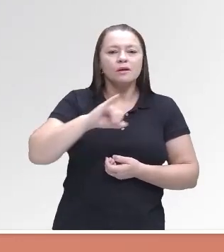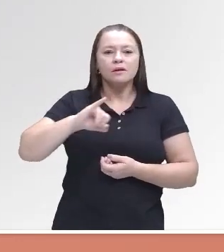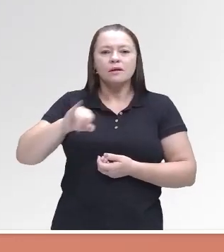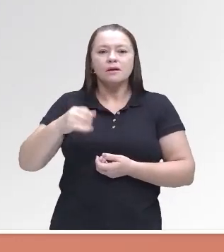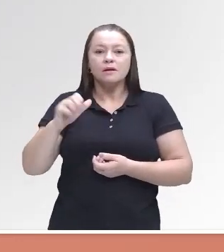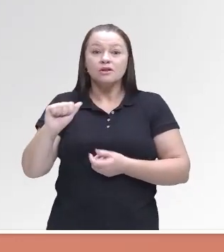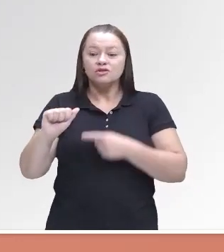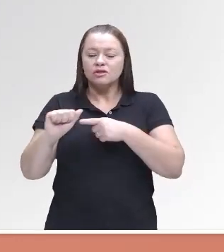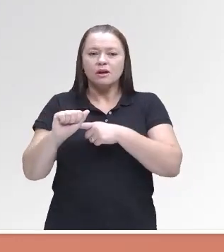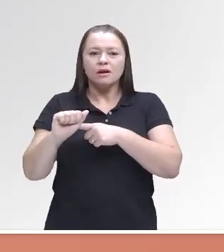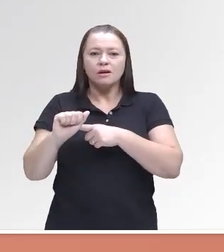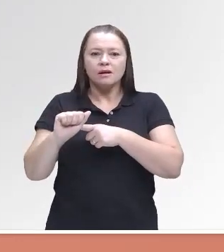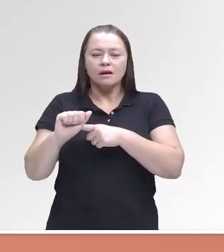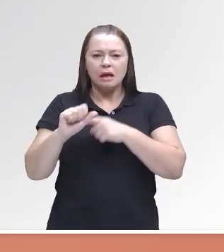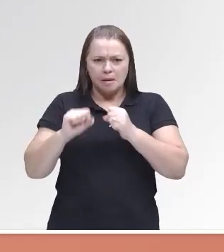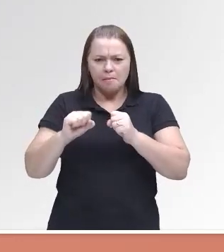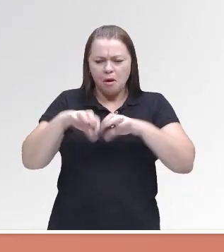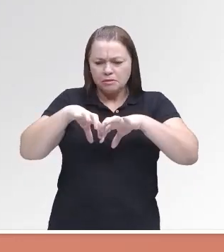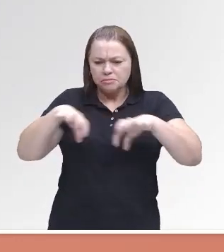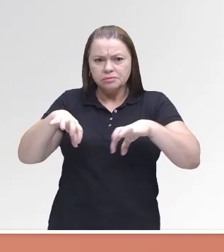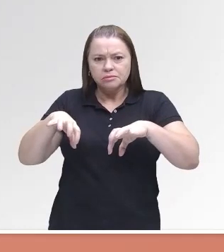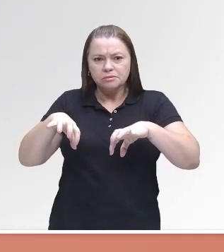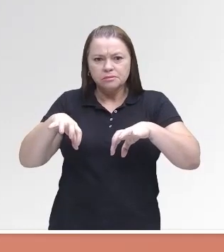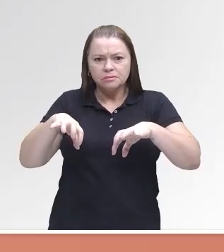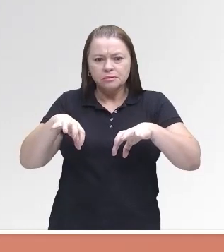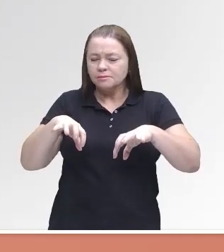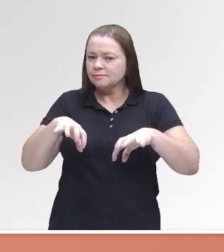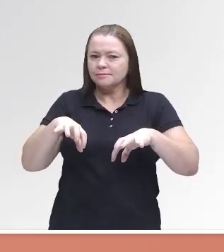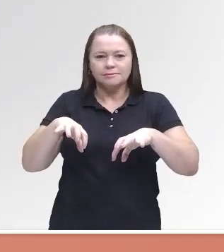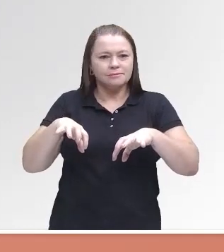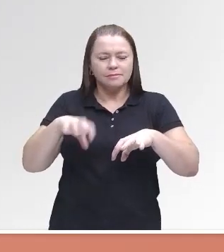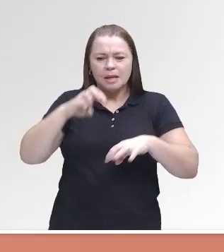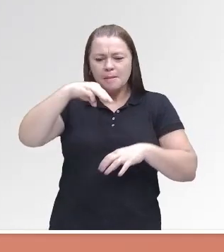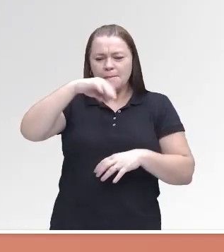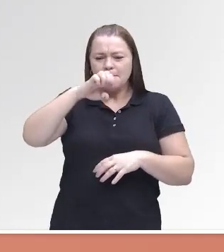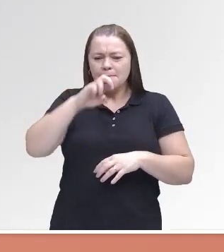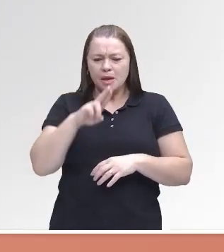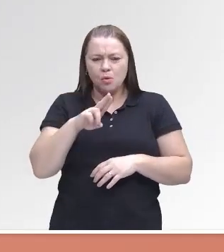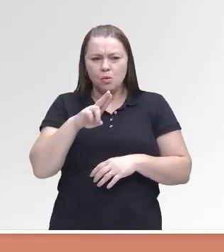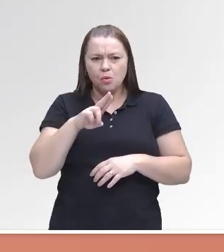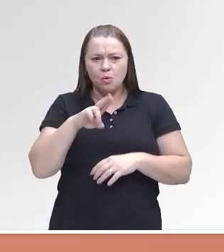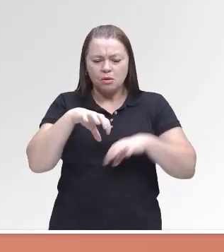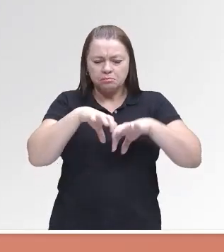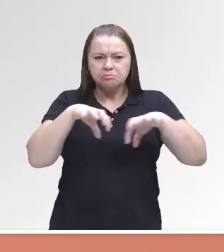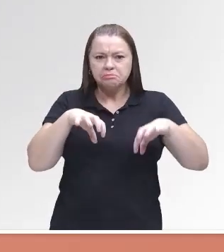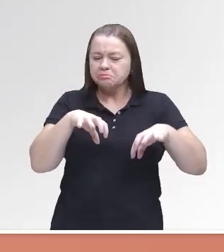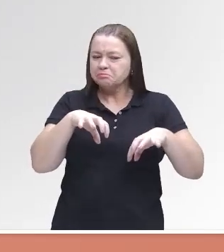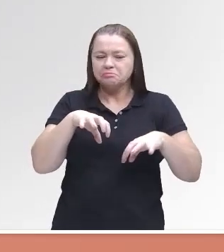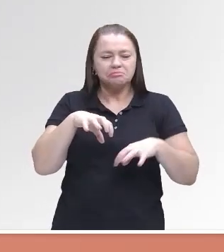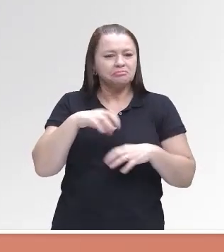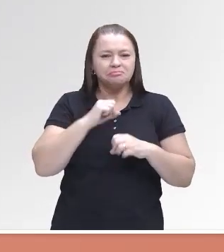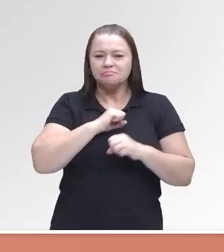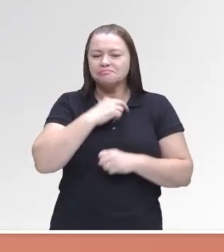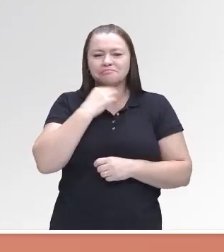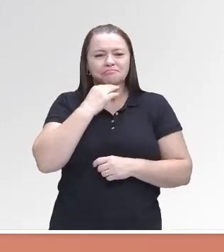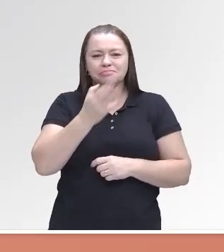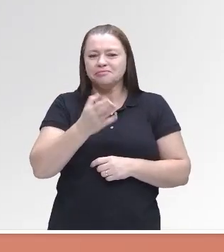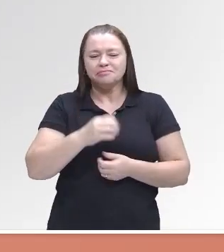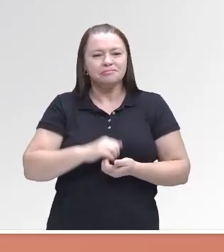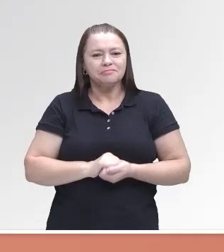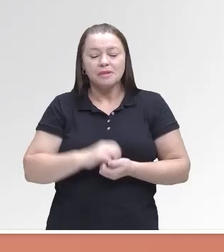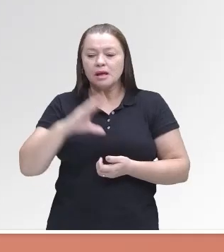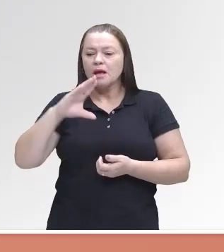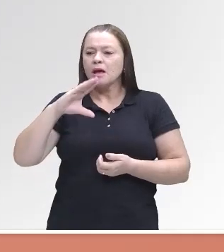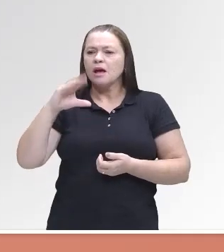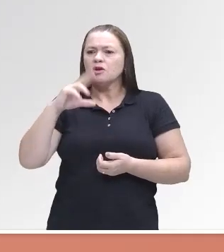Essas palavras podem ser separadas? Meu, chá, oi, já. Podem sim ou